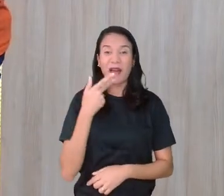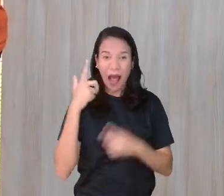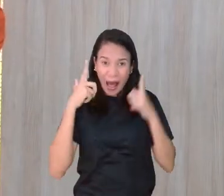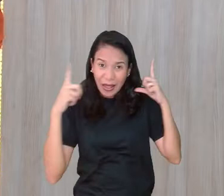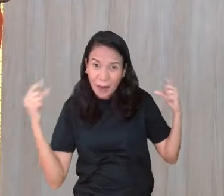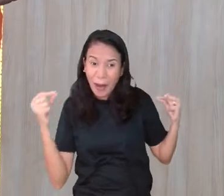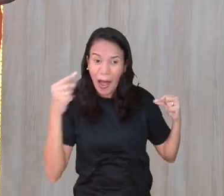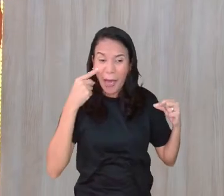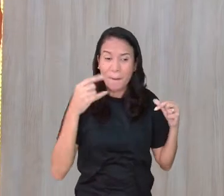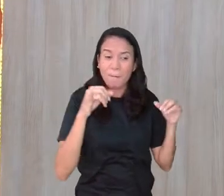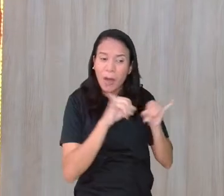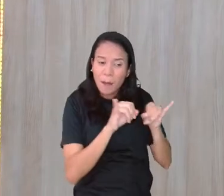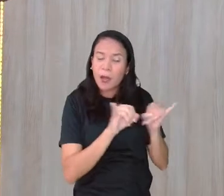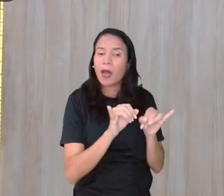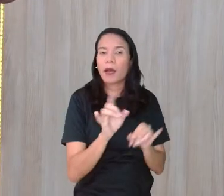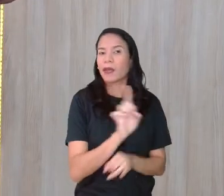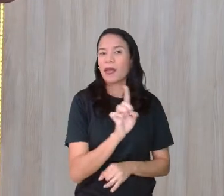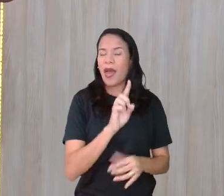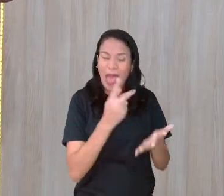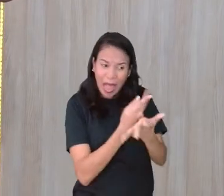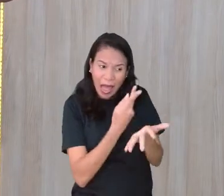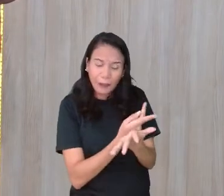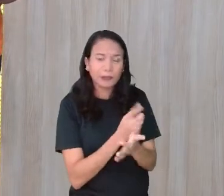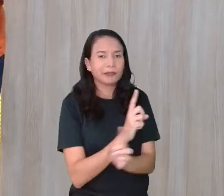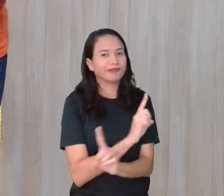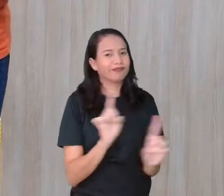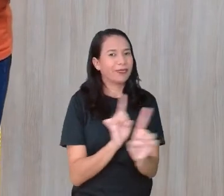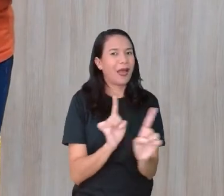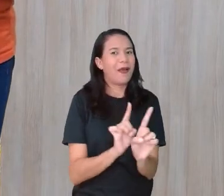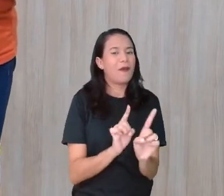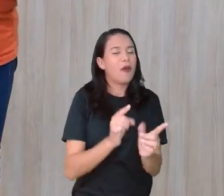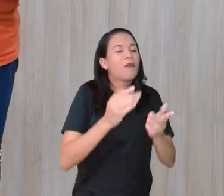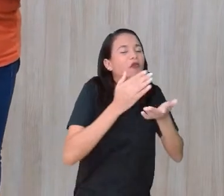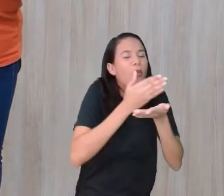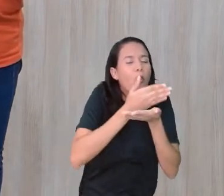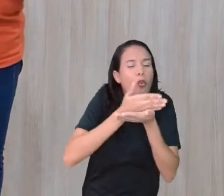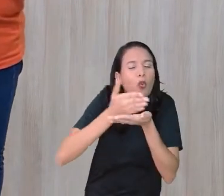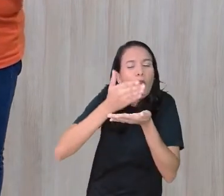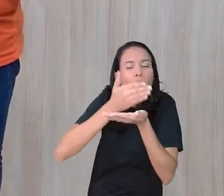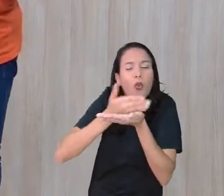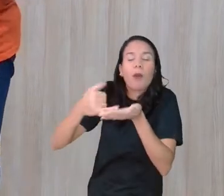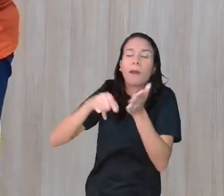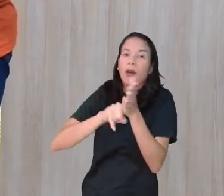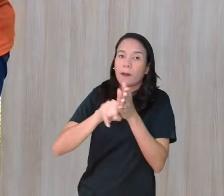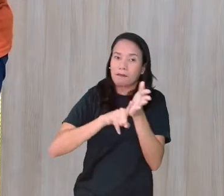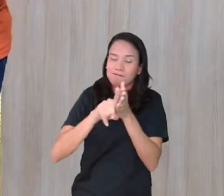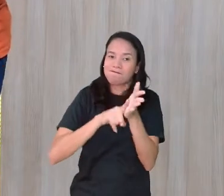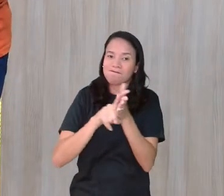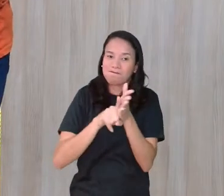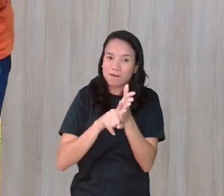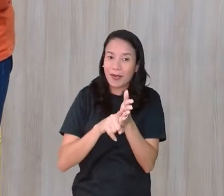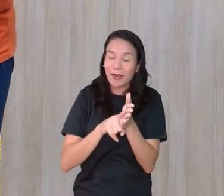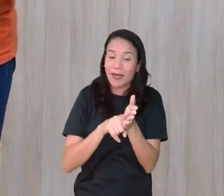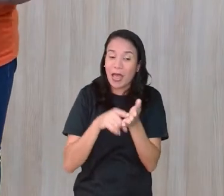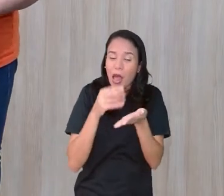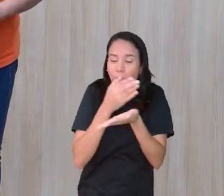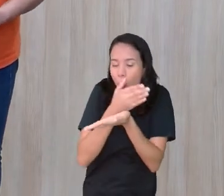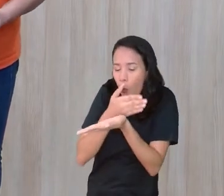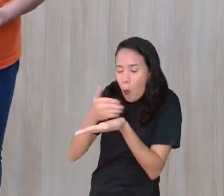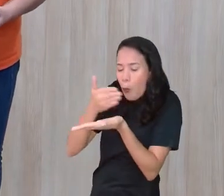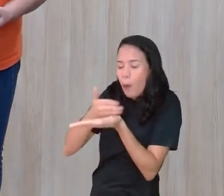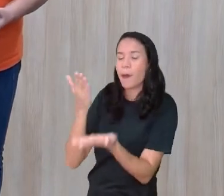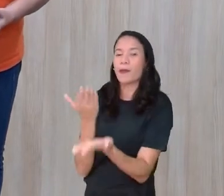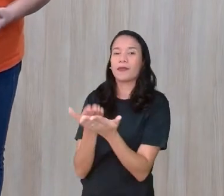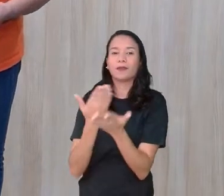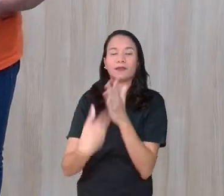dizer que o que ele falou está totalmente errado. Além de ser, vamos dizer assim, ele iniciou esse estudo